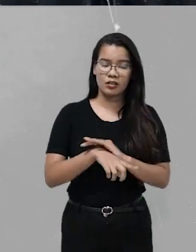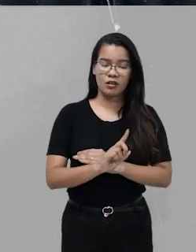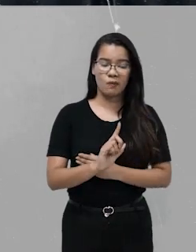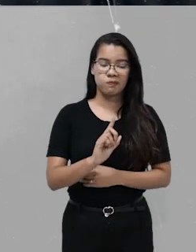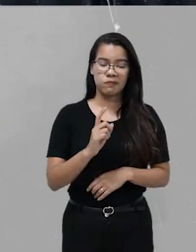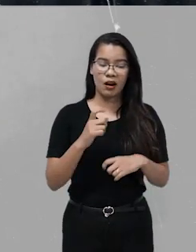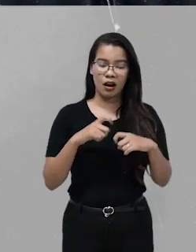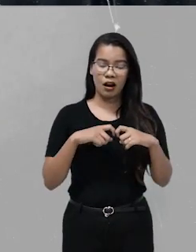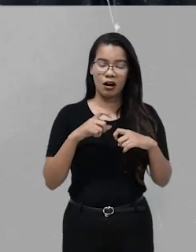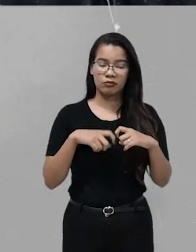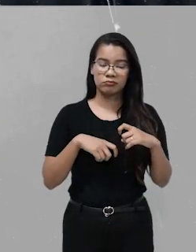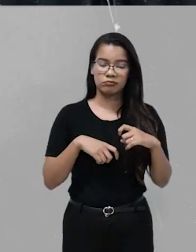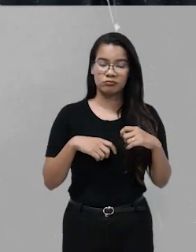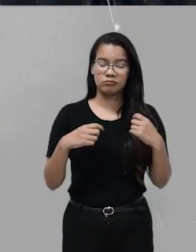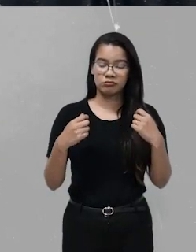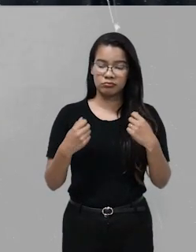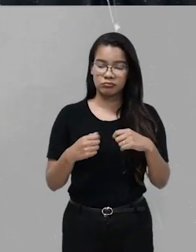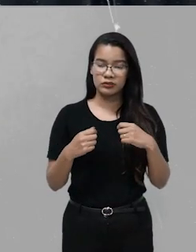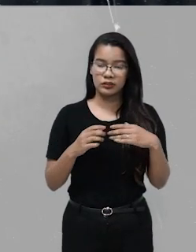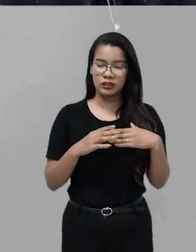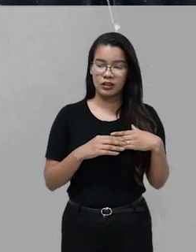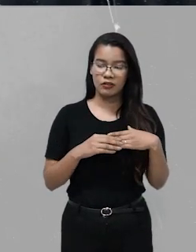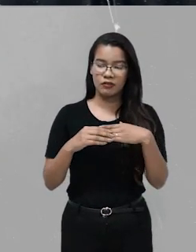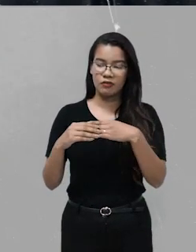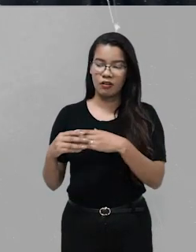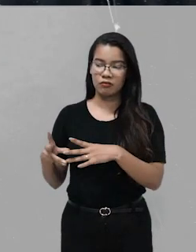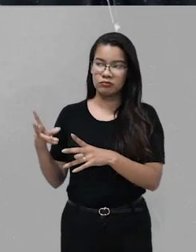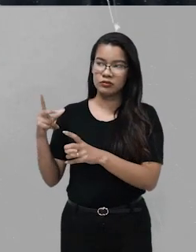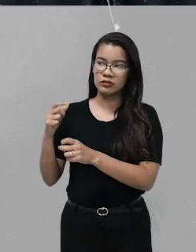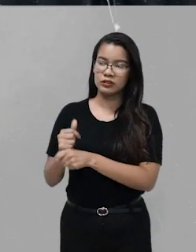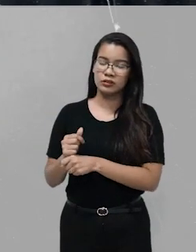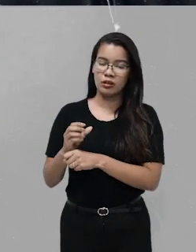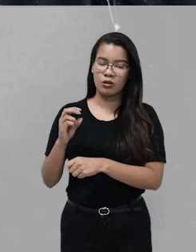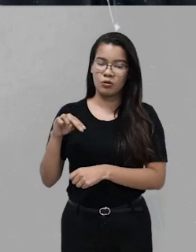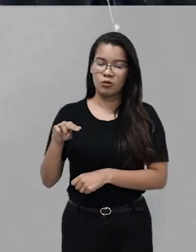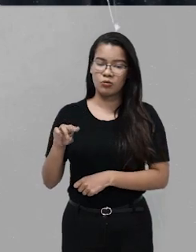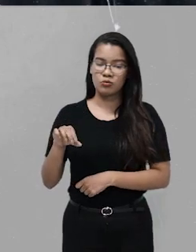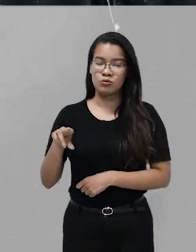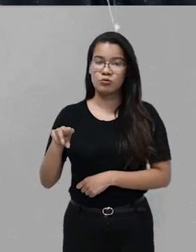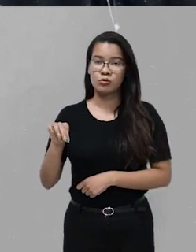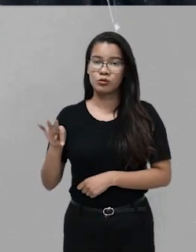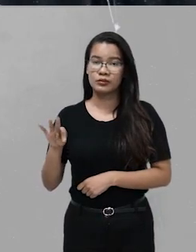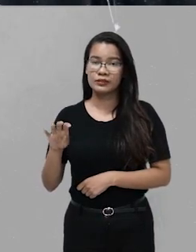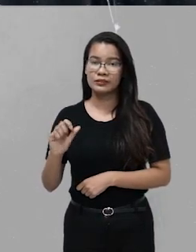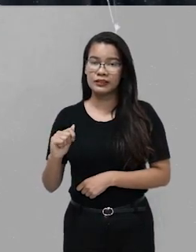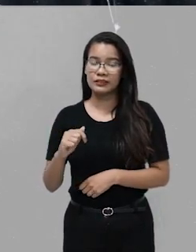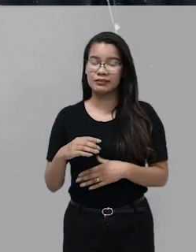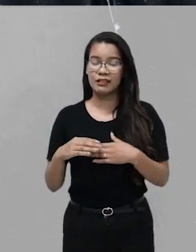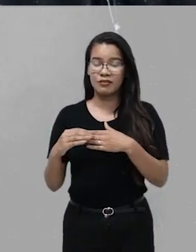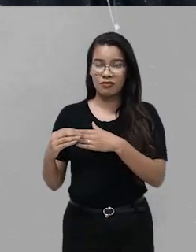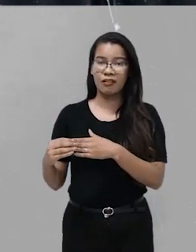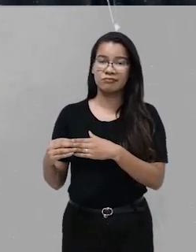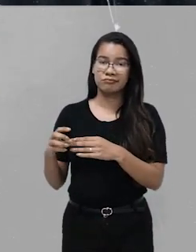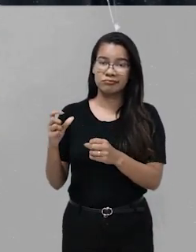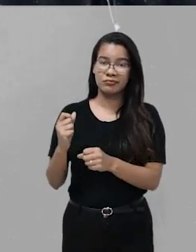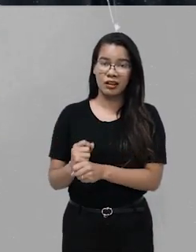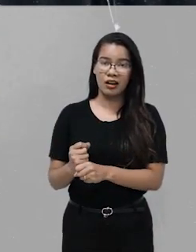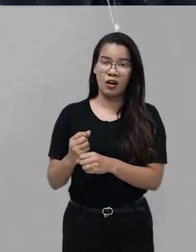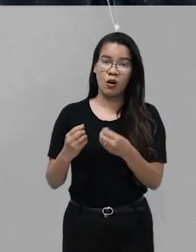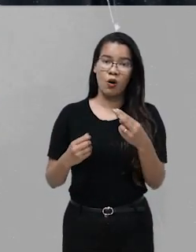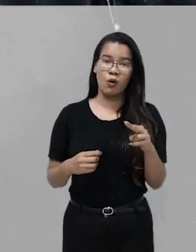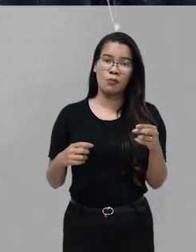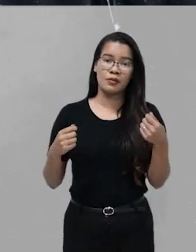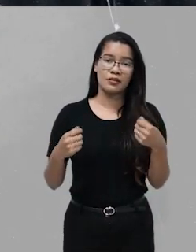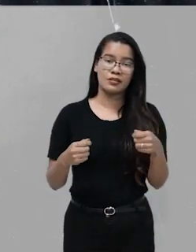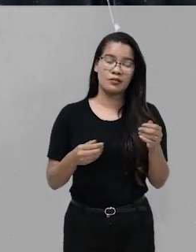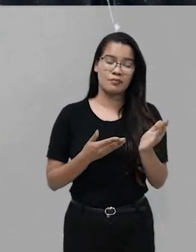médico, preciso levar um resultado de uma consulta, ir a uma consulta, levar um resultado de um exame, ou eu preciso